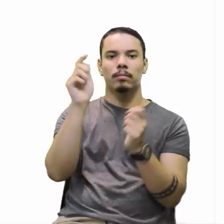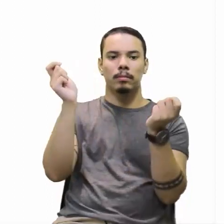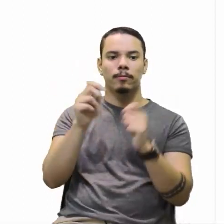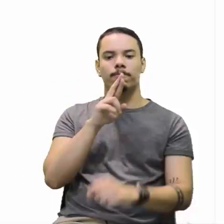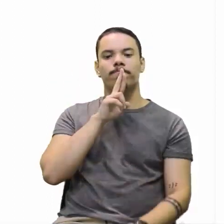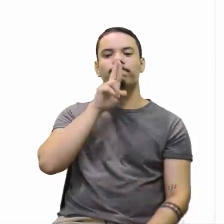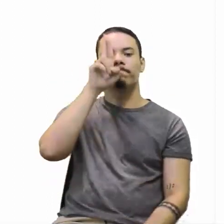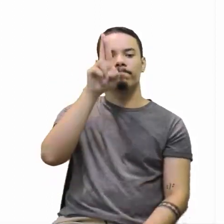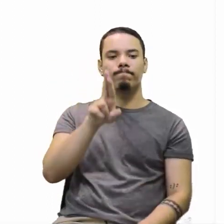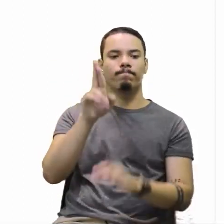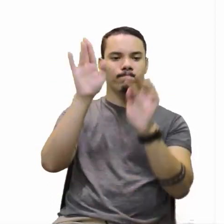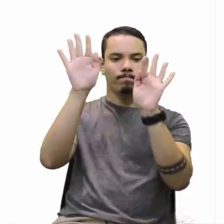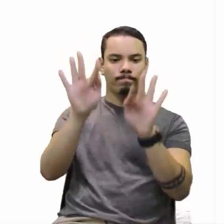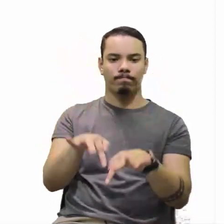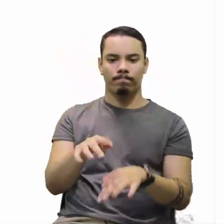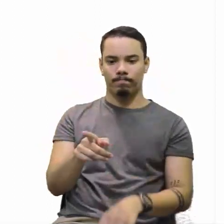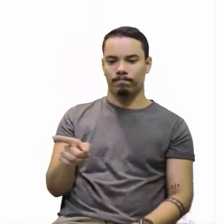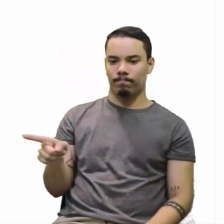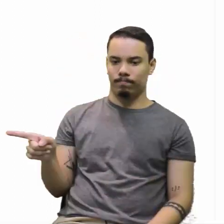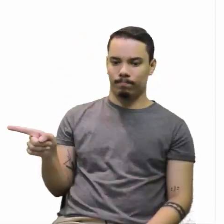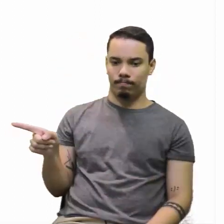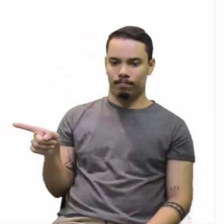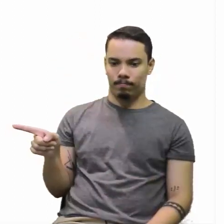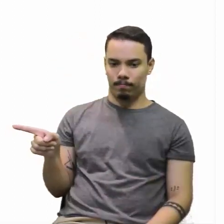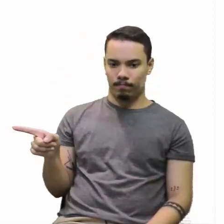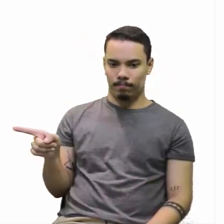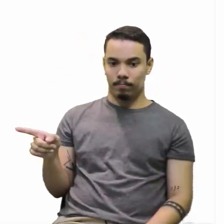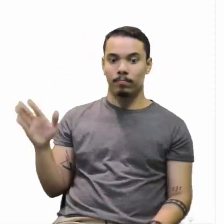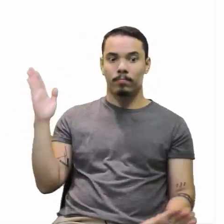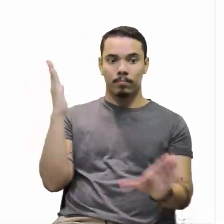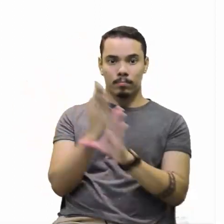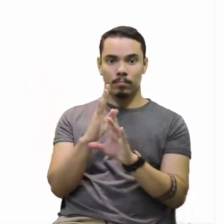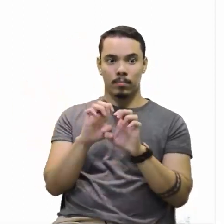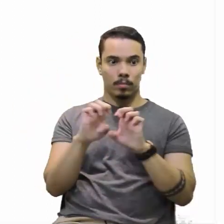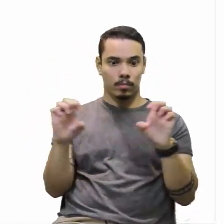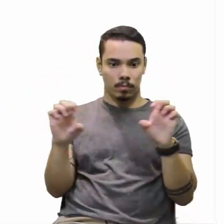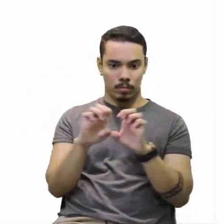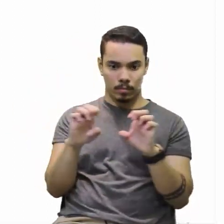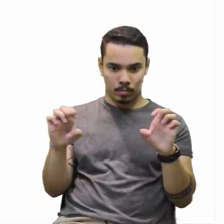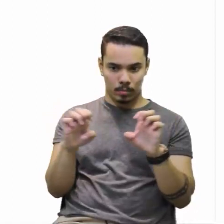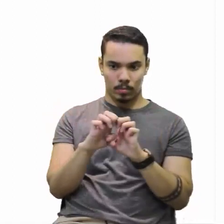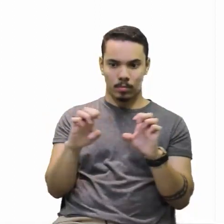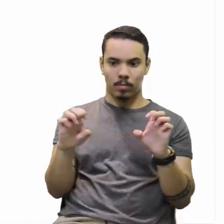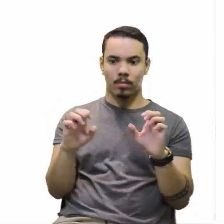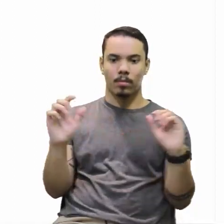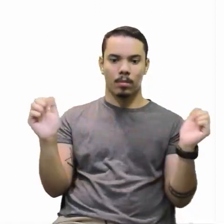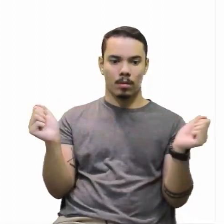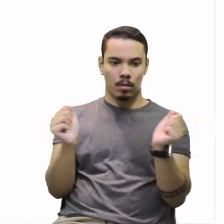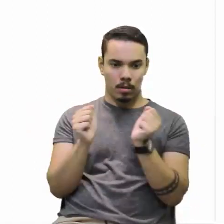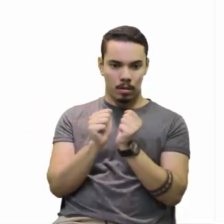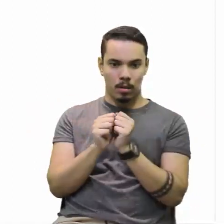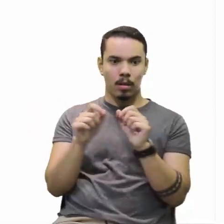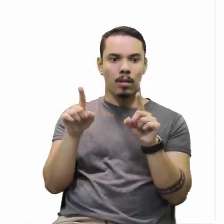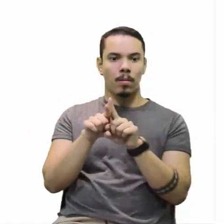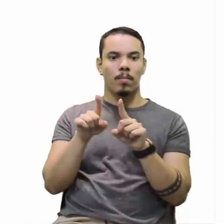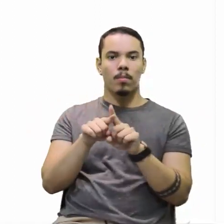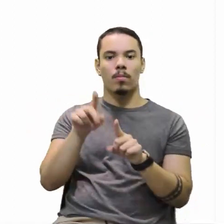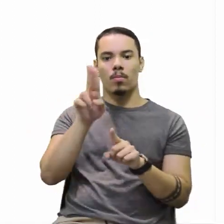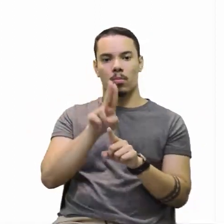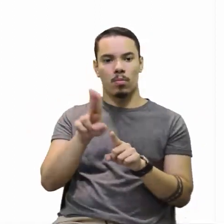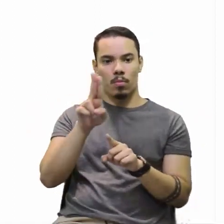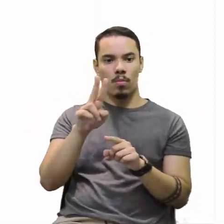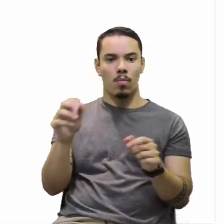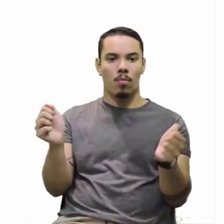2. Menos, né, é da equação. 2 vezes 10 menos 2, volts. Lembra que